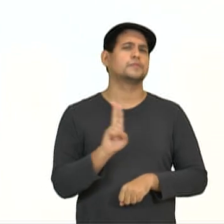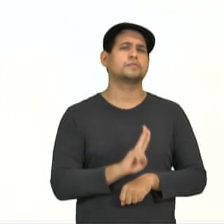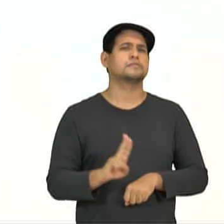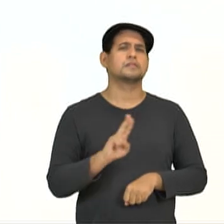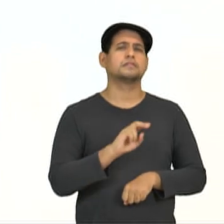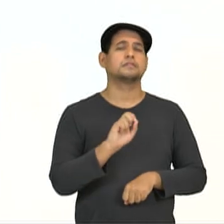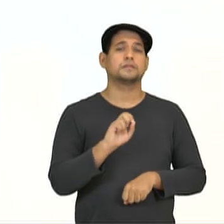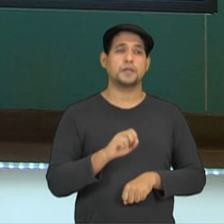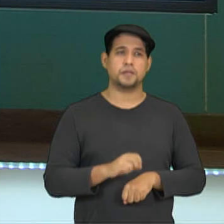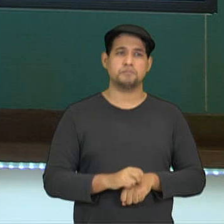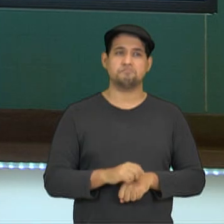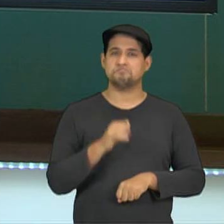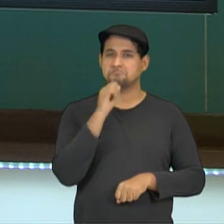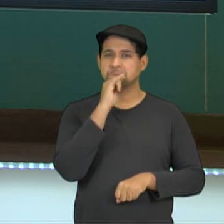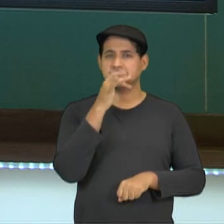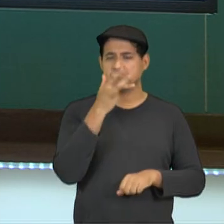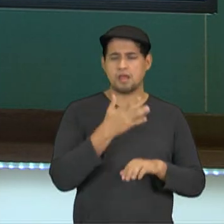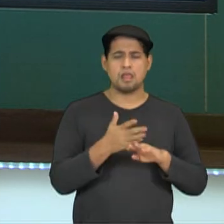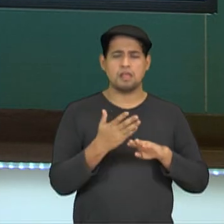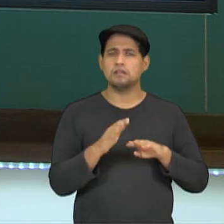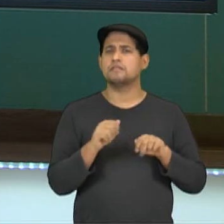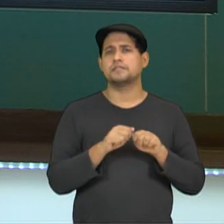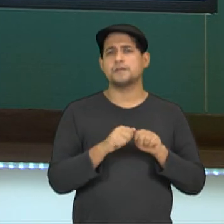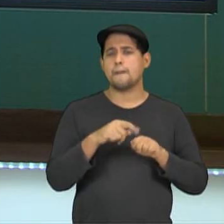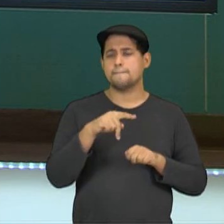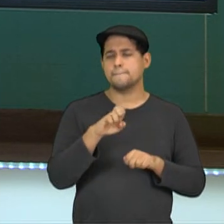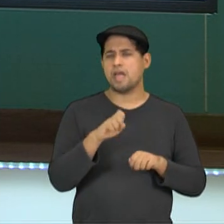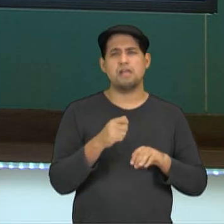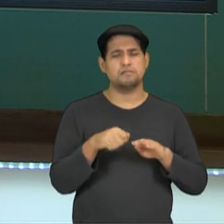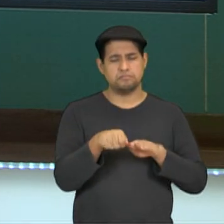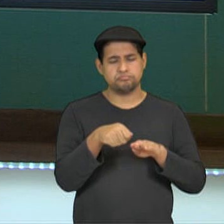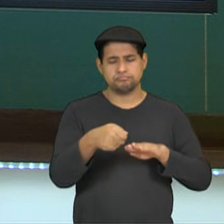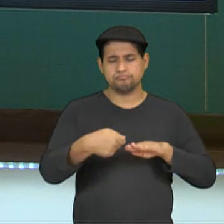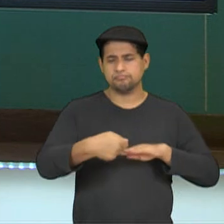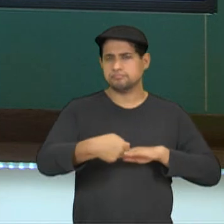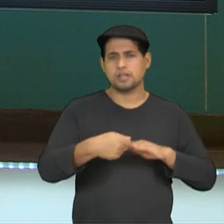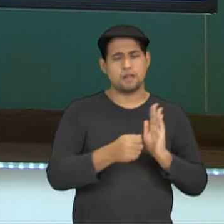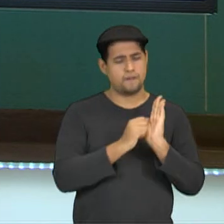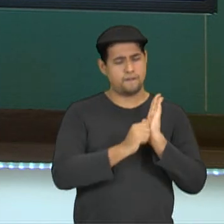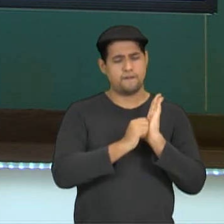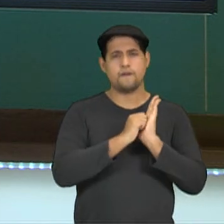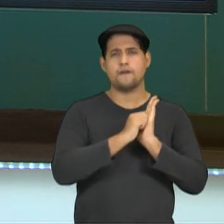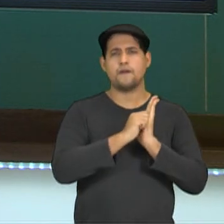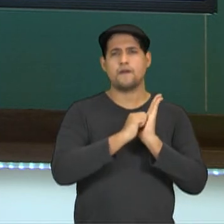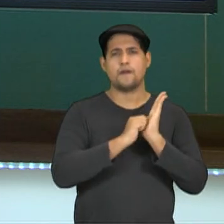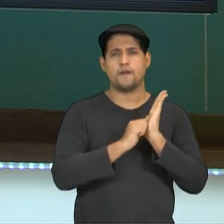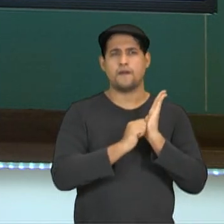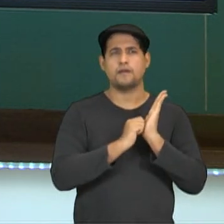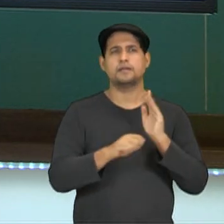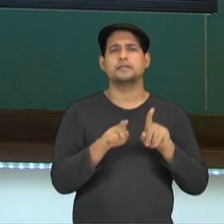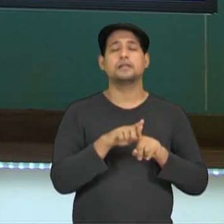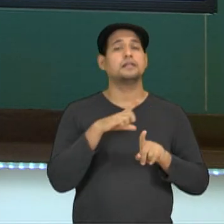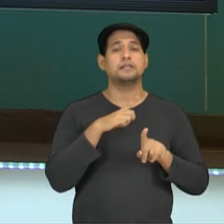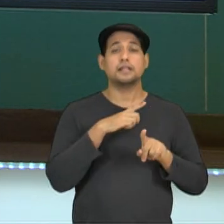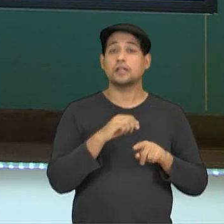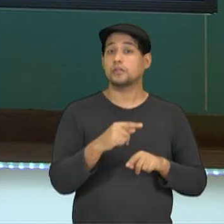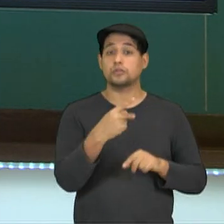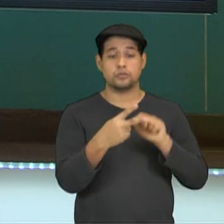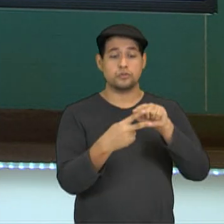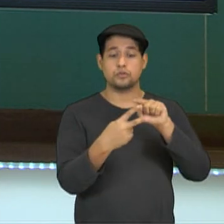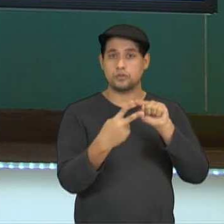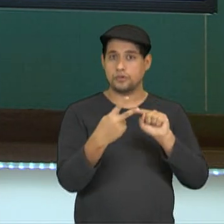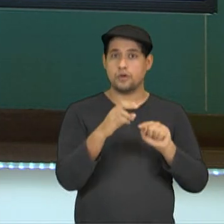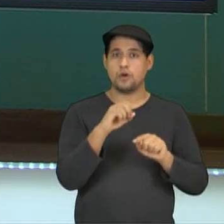por pedicures, né? Para tratar os pés, para lixar ali a região do calcanhar. Ela é composta por 2